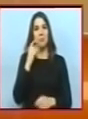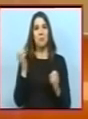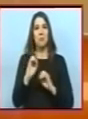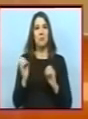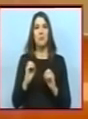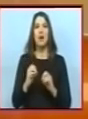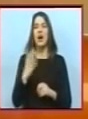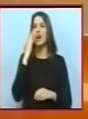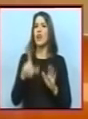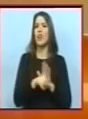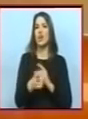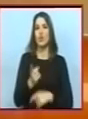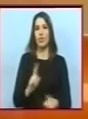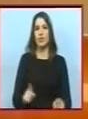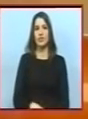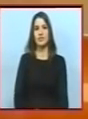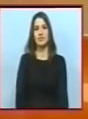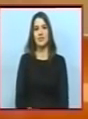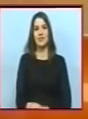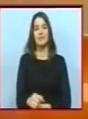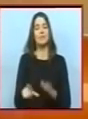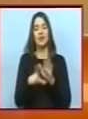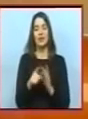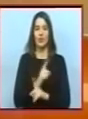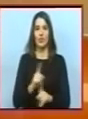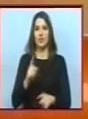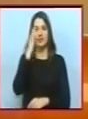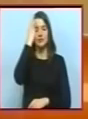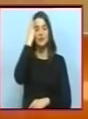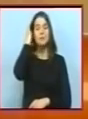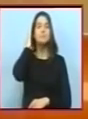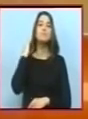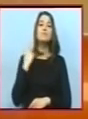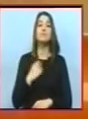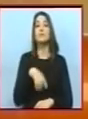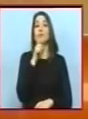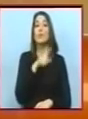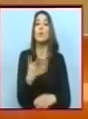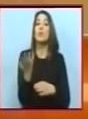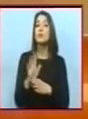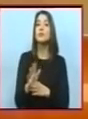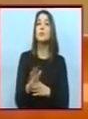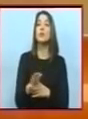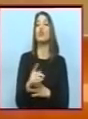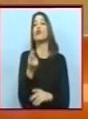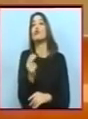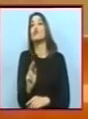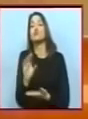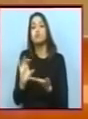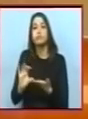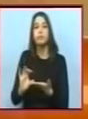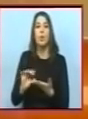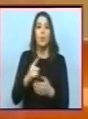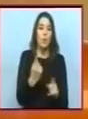possível. A lei permite? Nossa lei não permite. Nossa lei não permite. É possível, por exemplo, deixar uma determinada quantia, um determinado